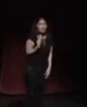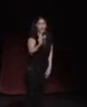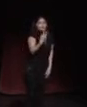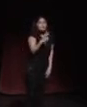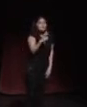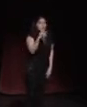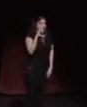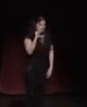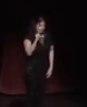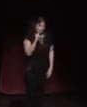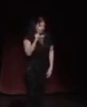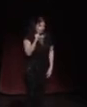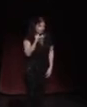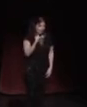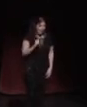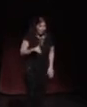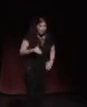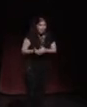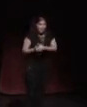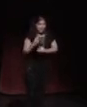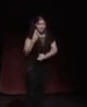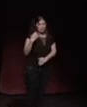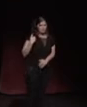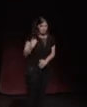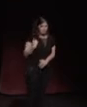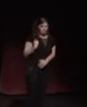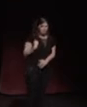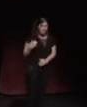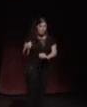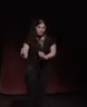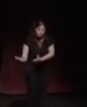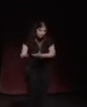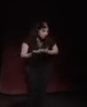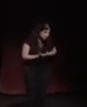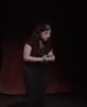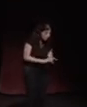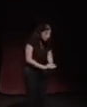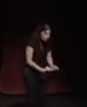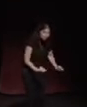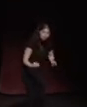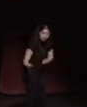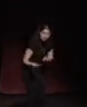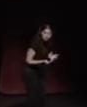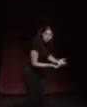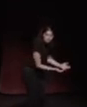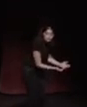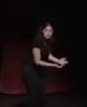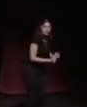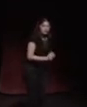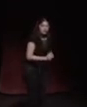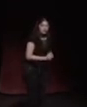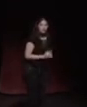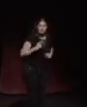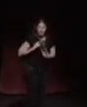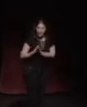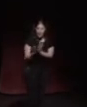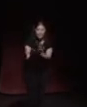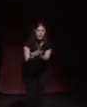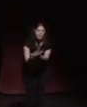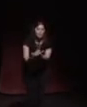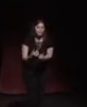numa colchoneta, o pai e a mãe, entre os materiais existem livros, os pais os veem